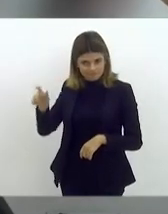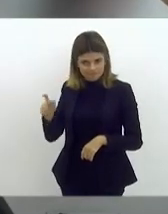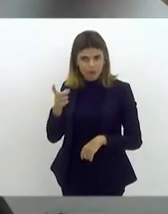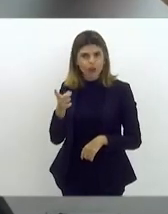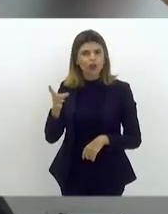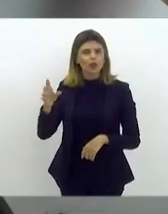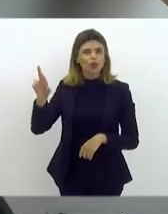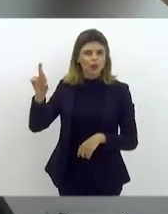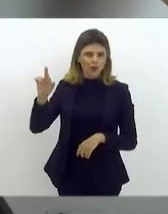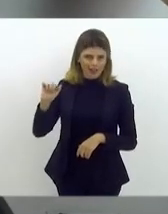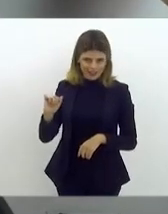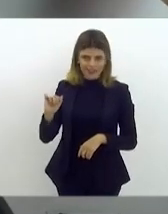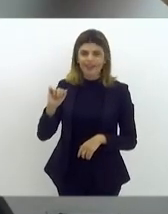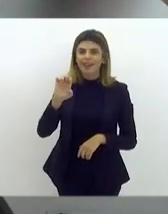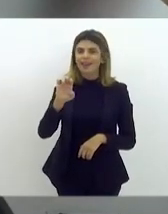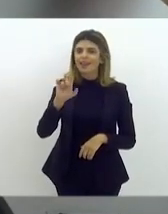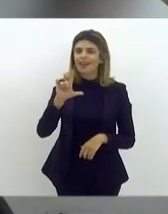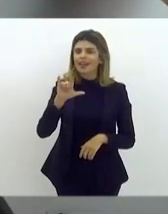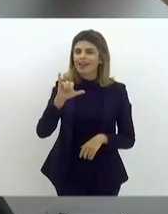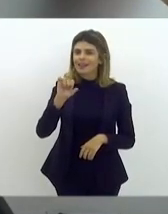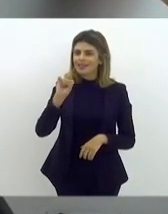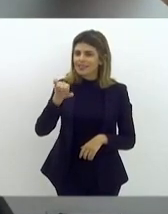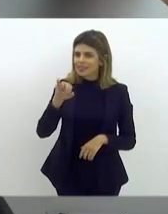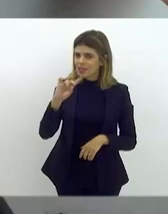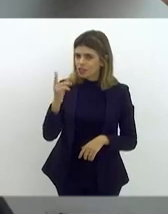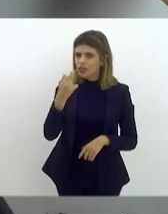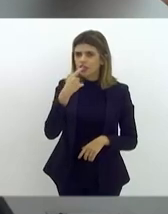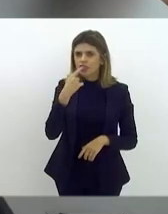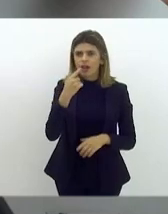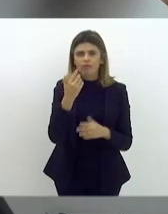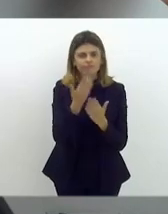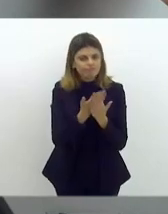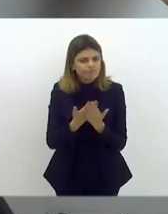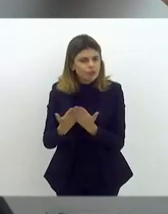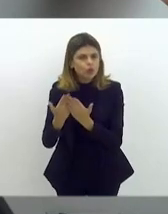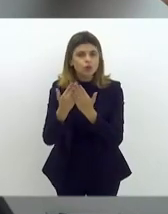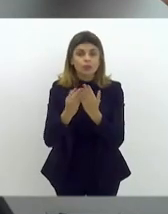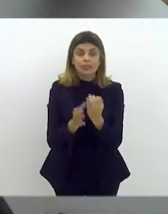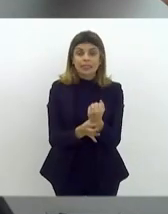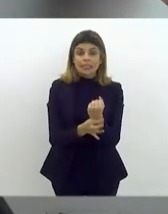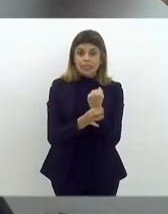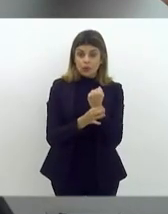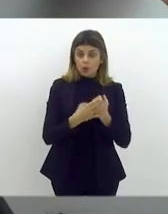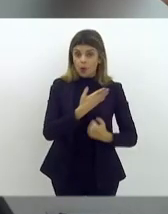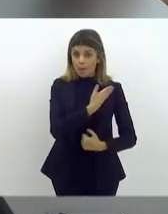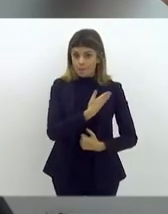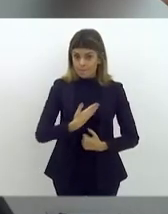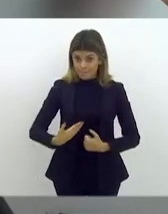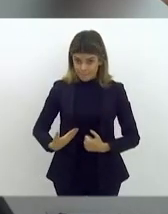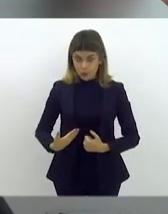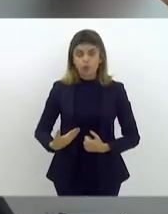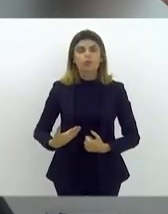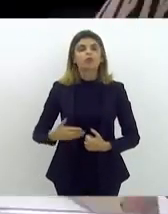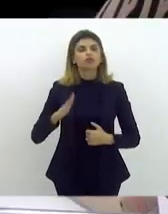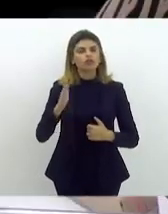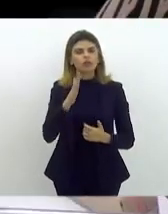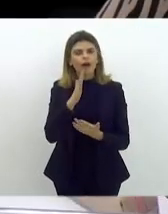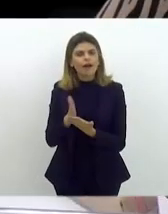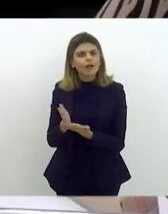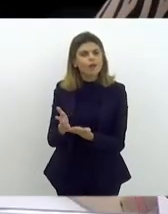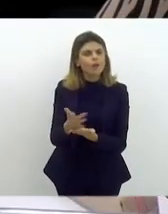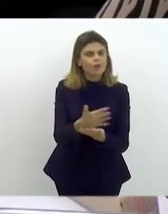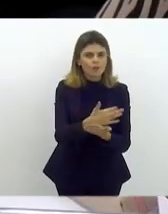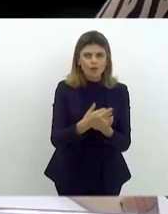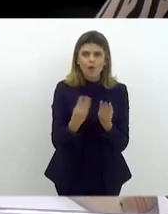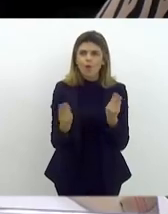muito que a gente já consegue fazer hoje no estudo de segurança pública em termos de qualidade do dado da informação que